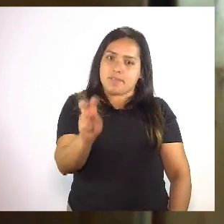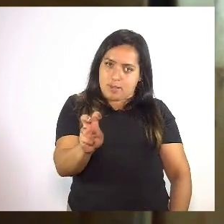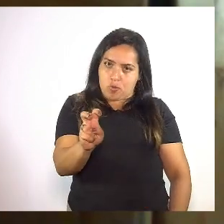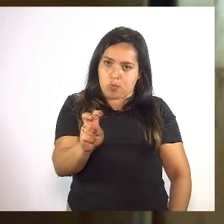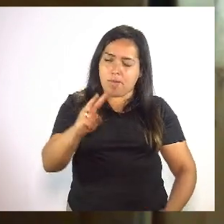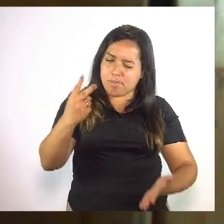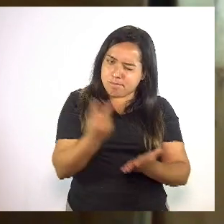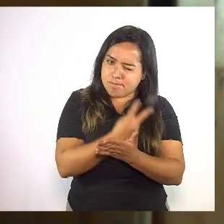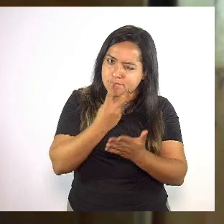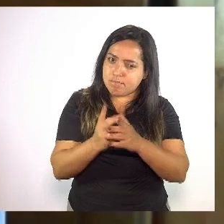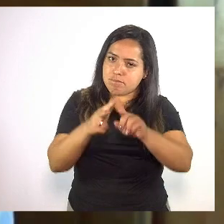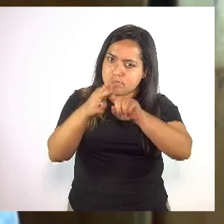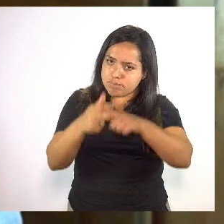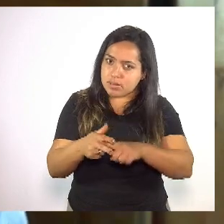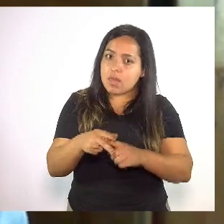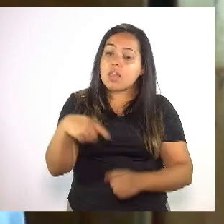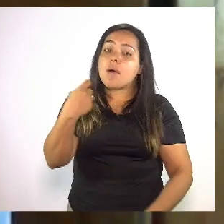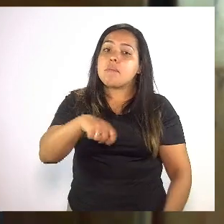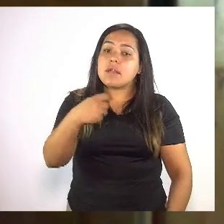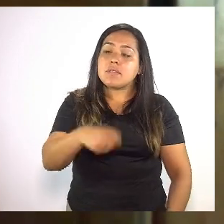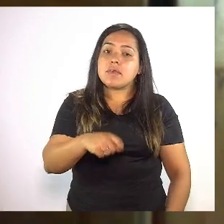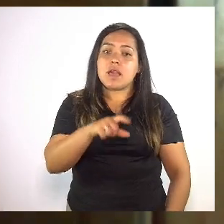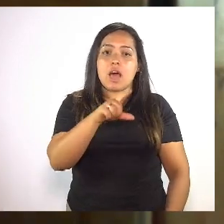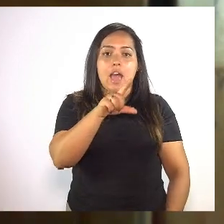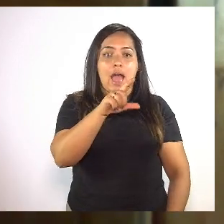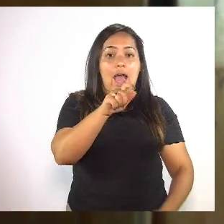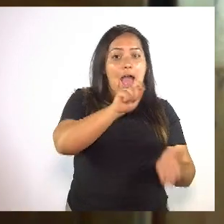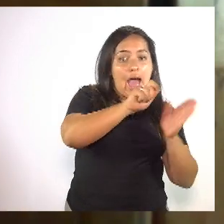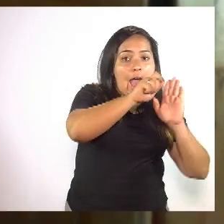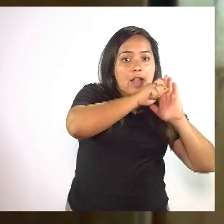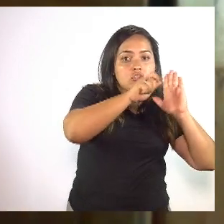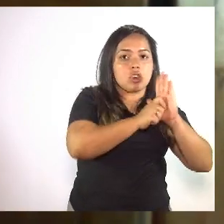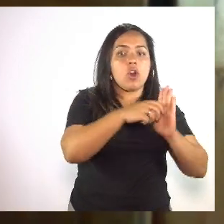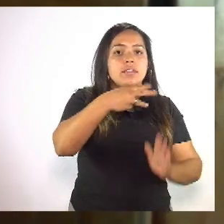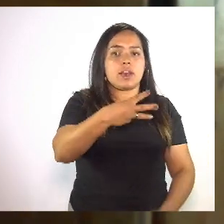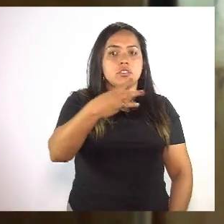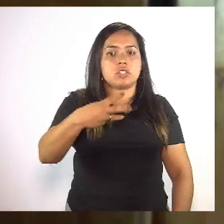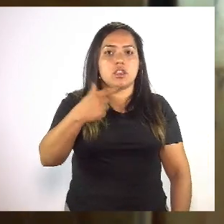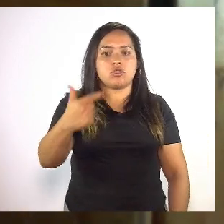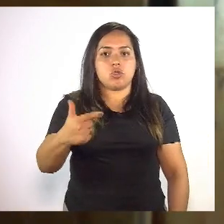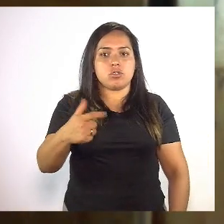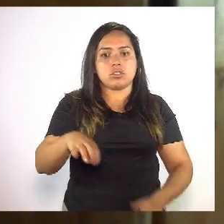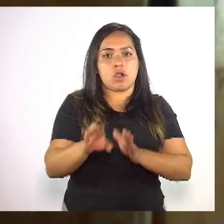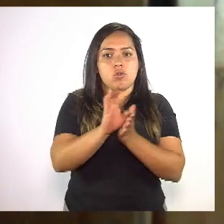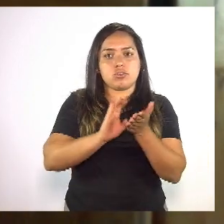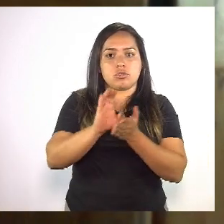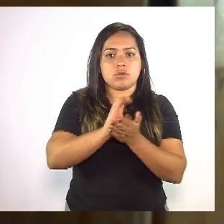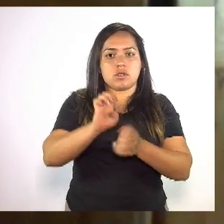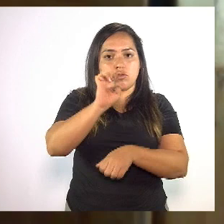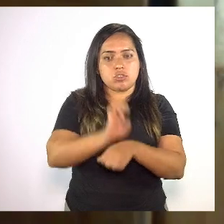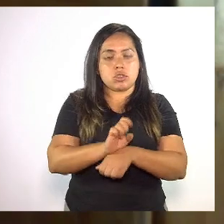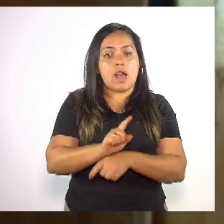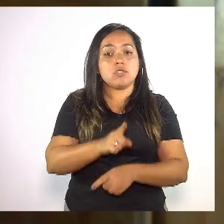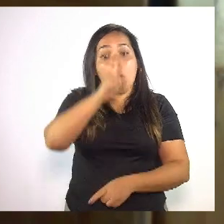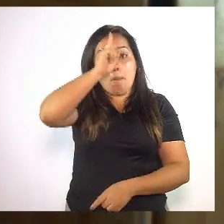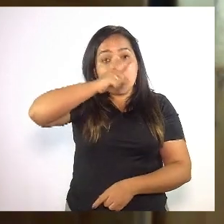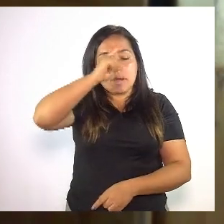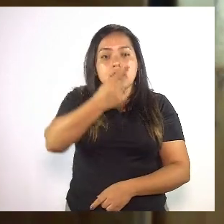5 é que o artigo 332 da Constituição do Estado manda aplicar